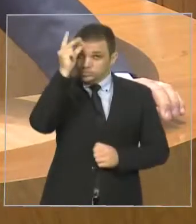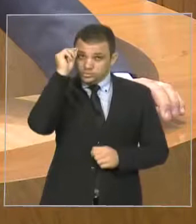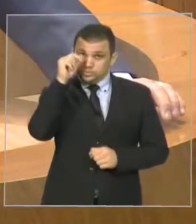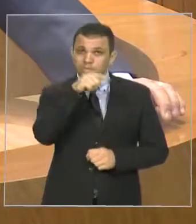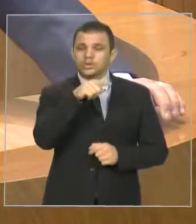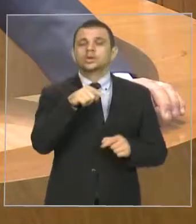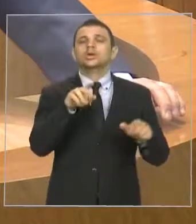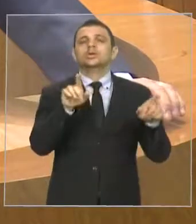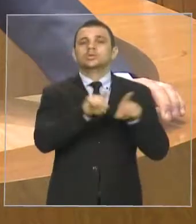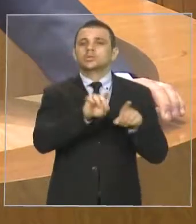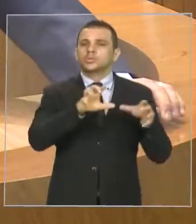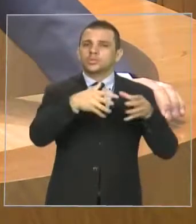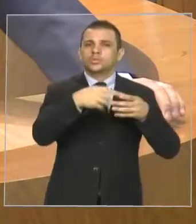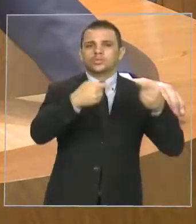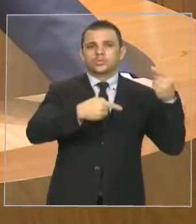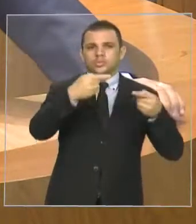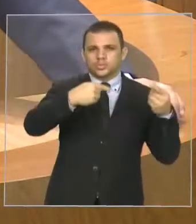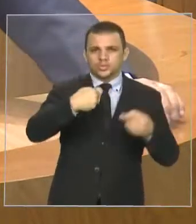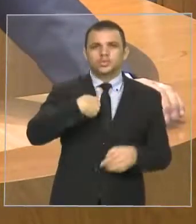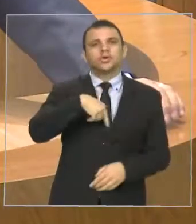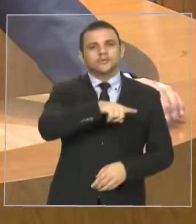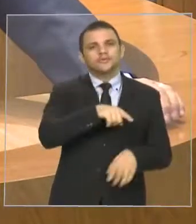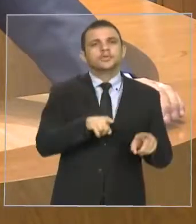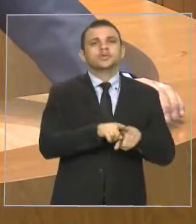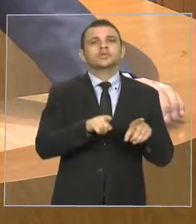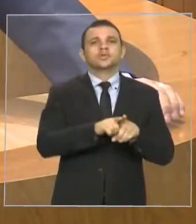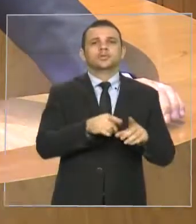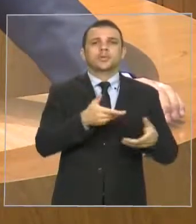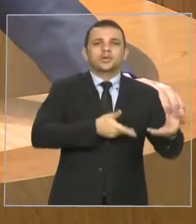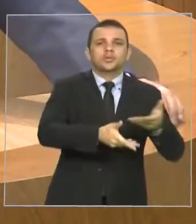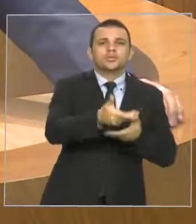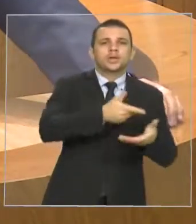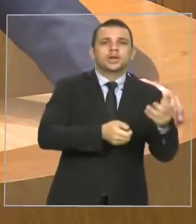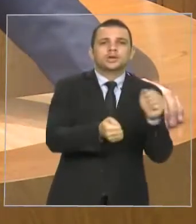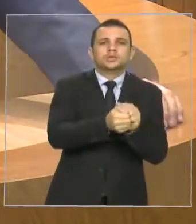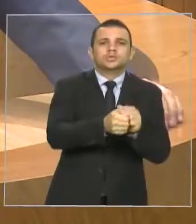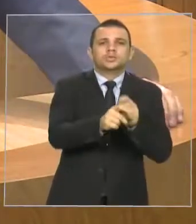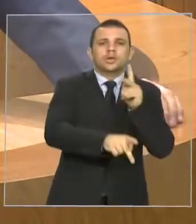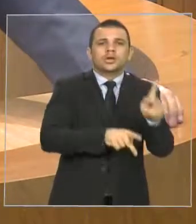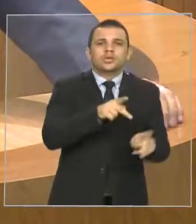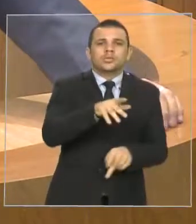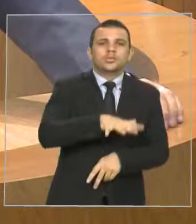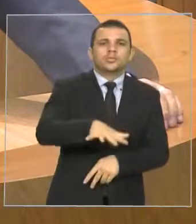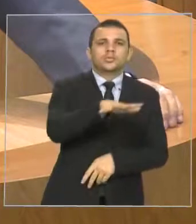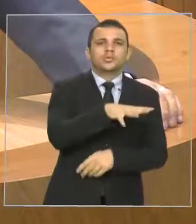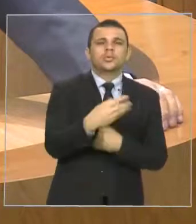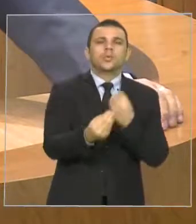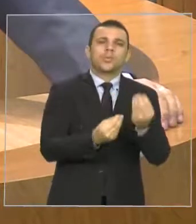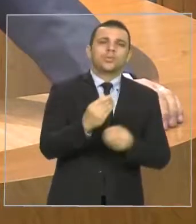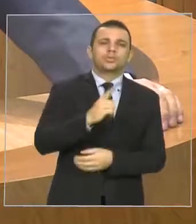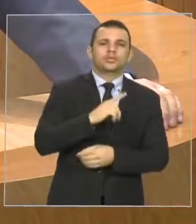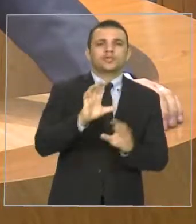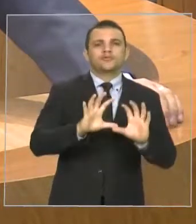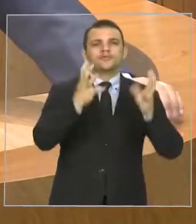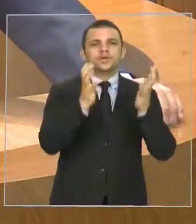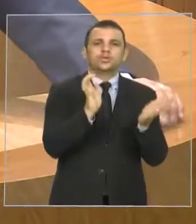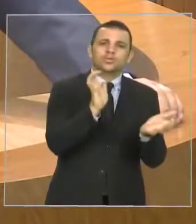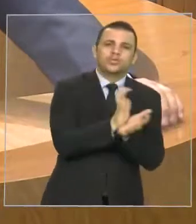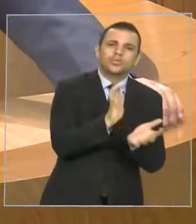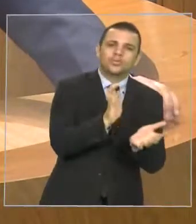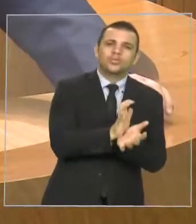compartilhando com a população através da os blocos e também do